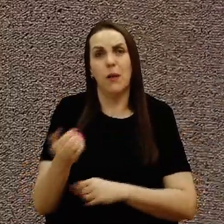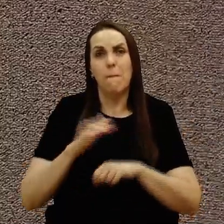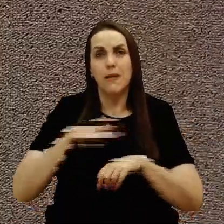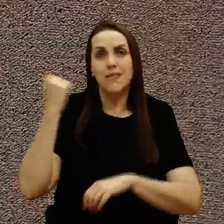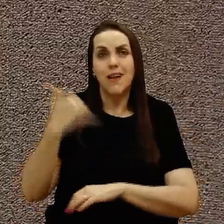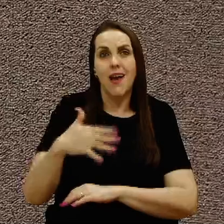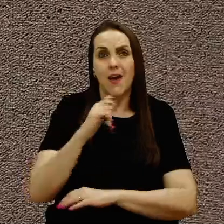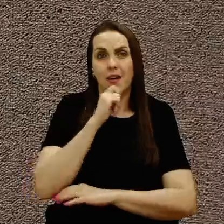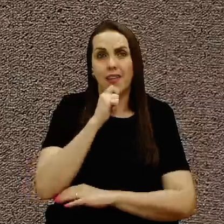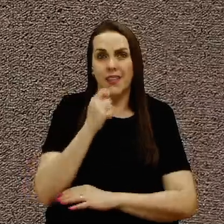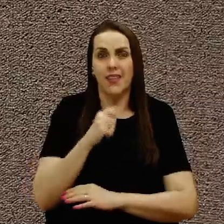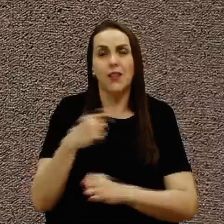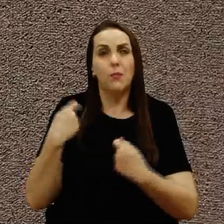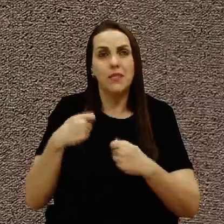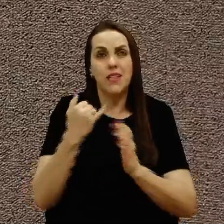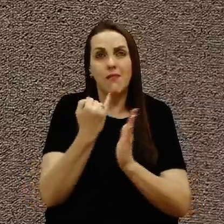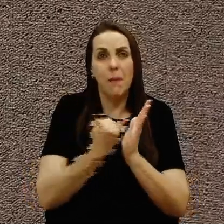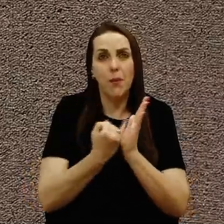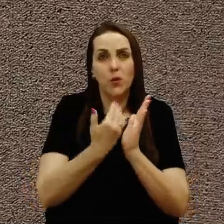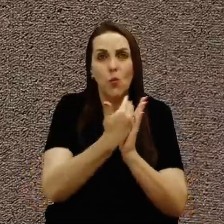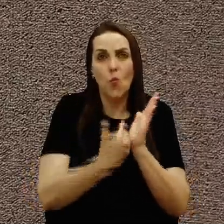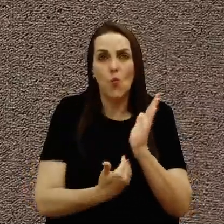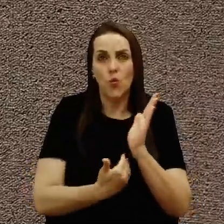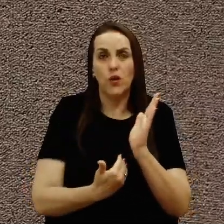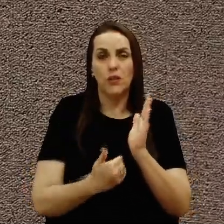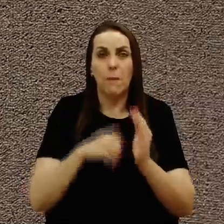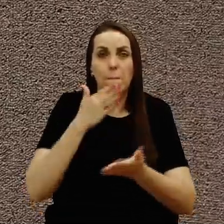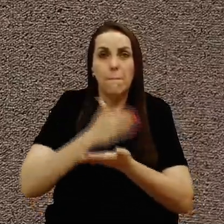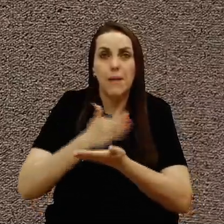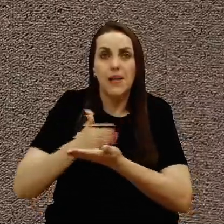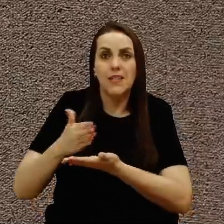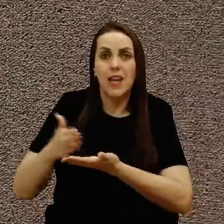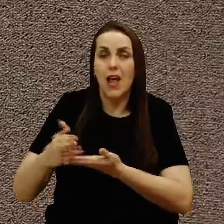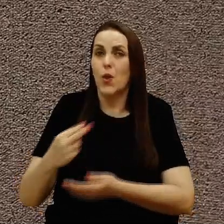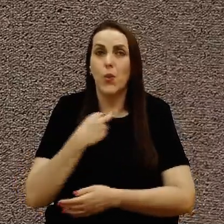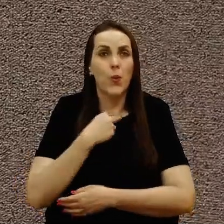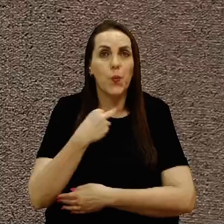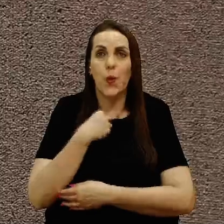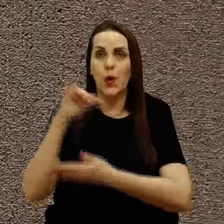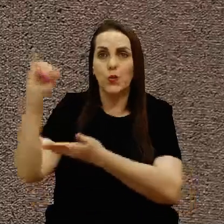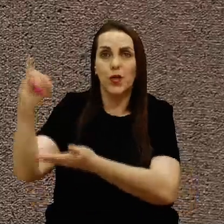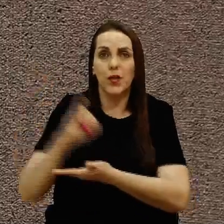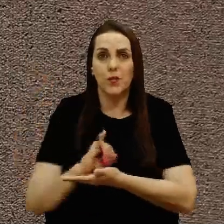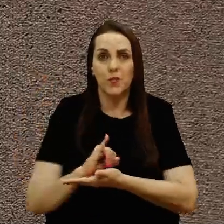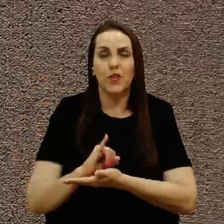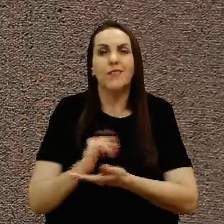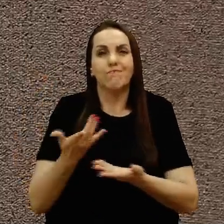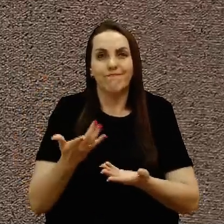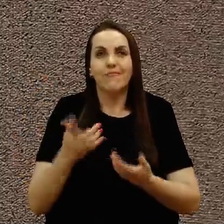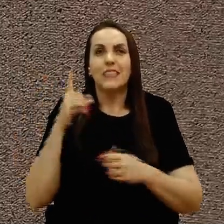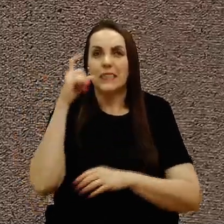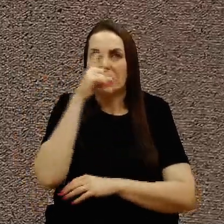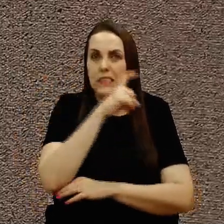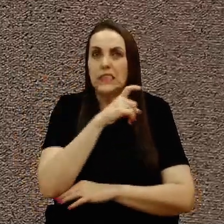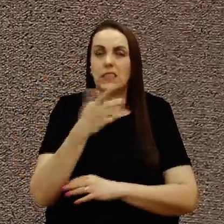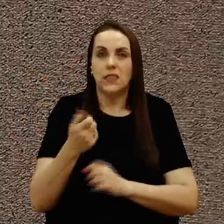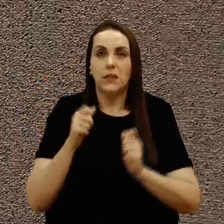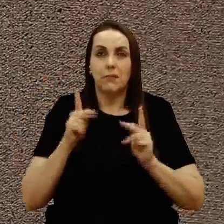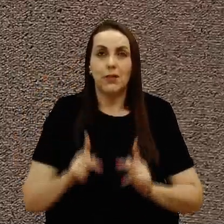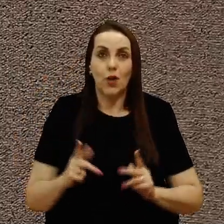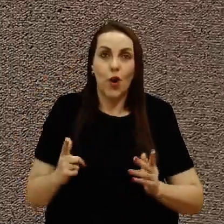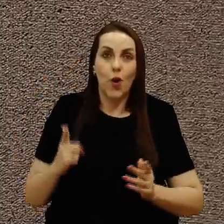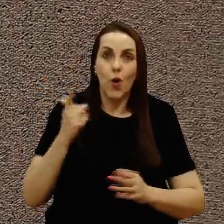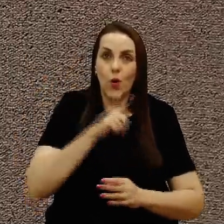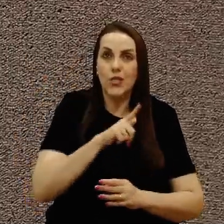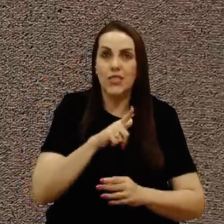não poder ser parcelado por ser um equipamento importado, então fica muito difícil que as pessoas consigam, os pequenos agricultores